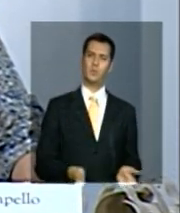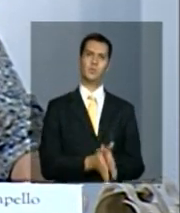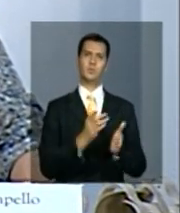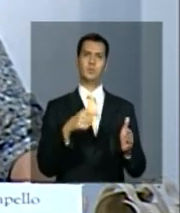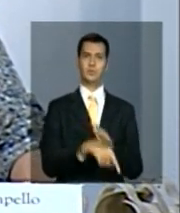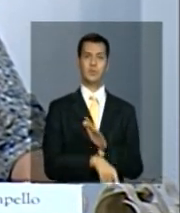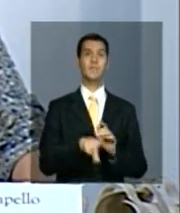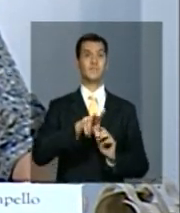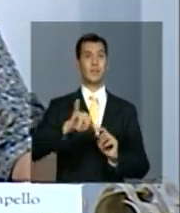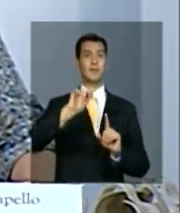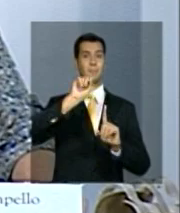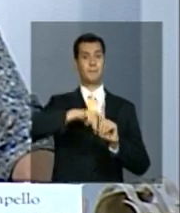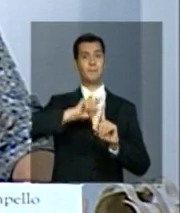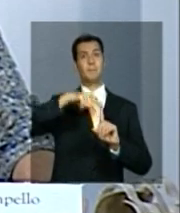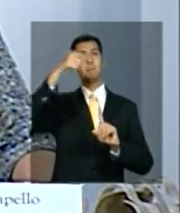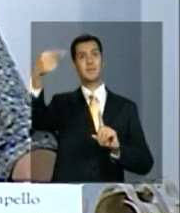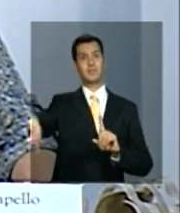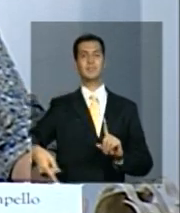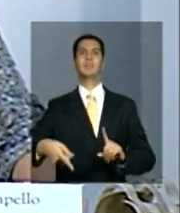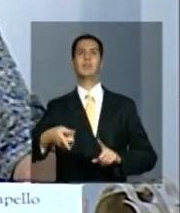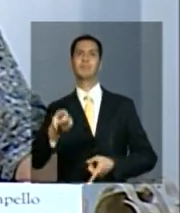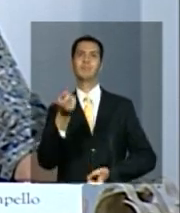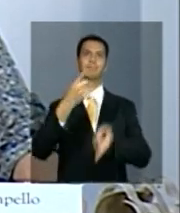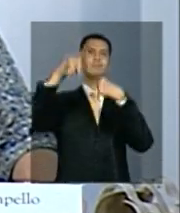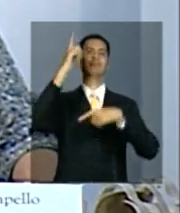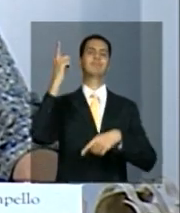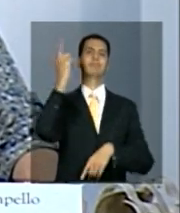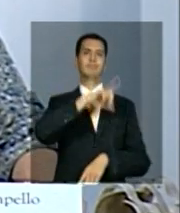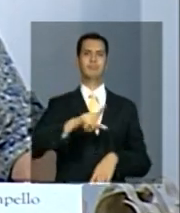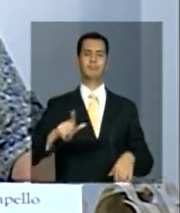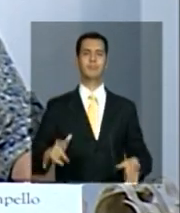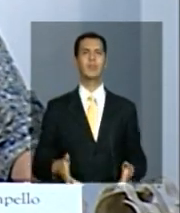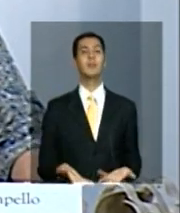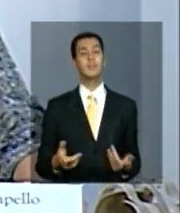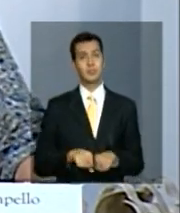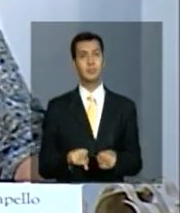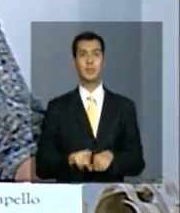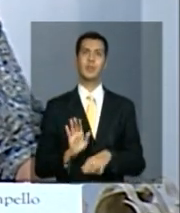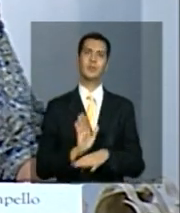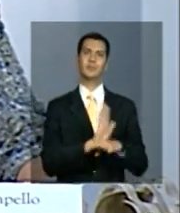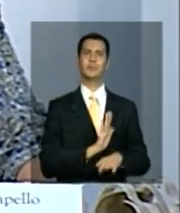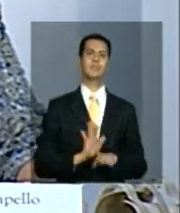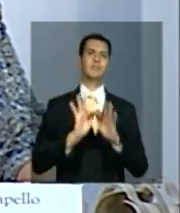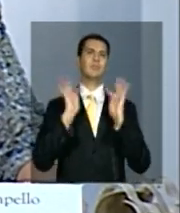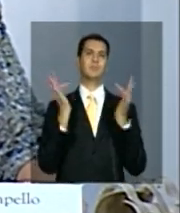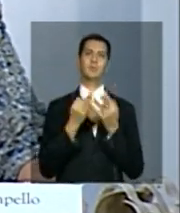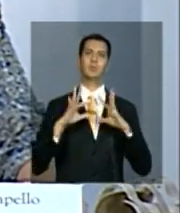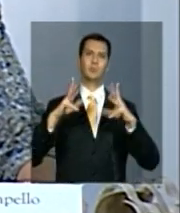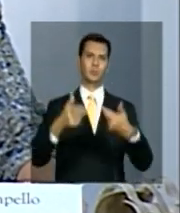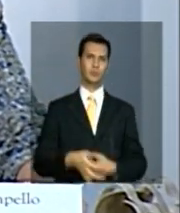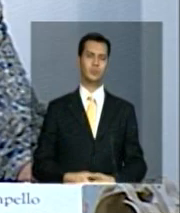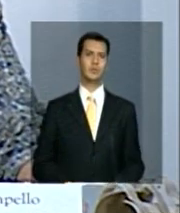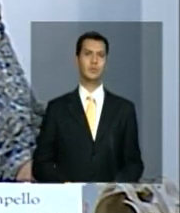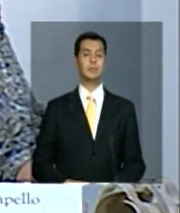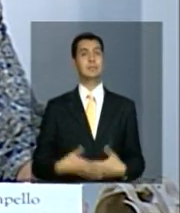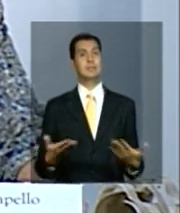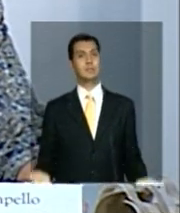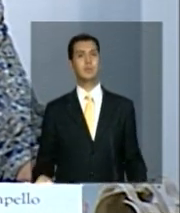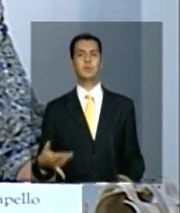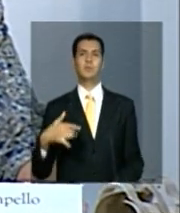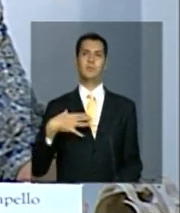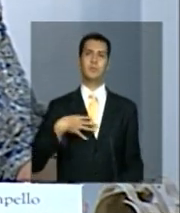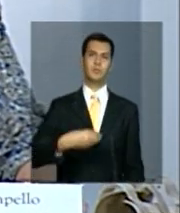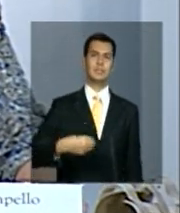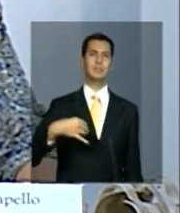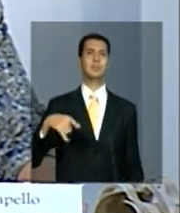partir do mês que vem mas o impacto acontece para toda a família então mesmo os filhos né As crianças de